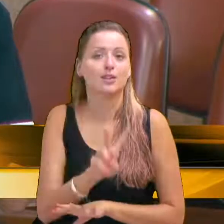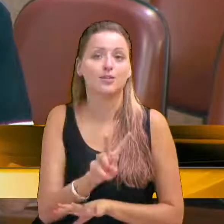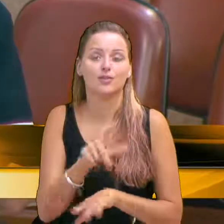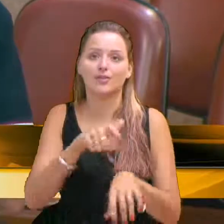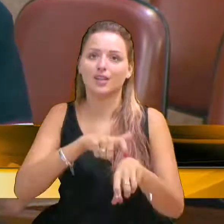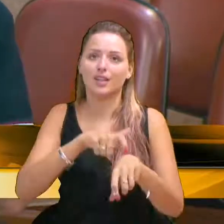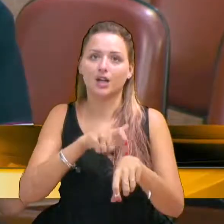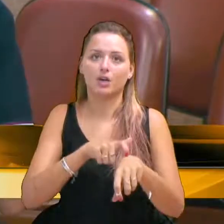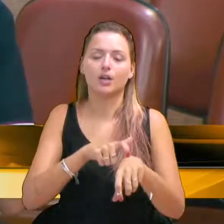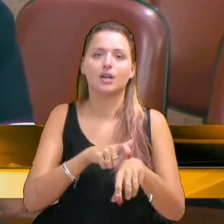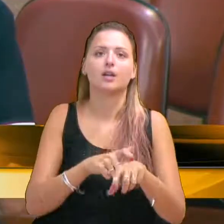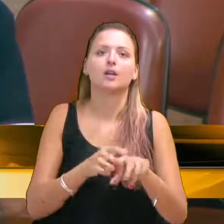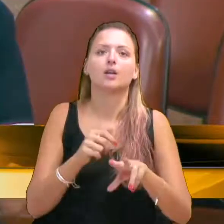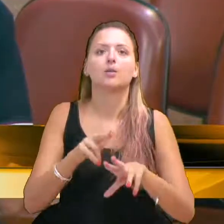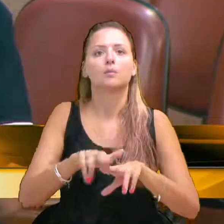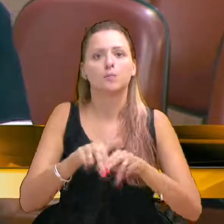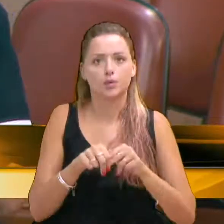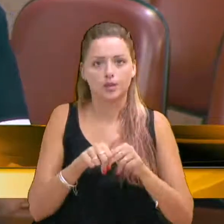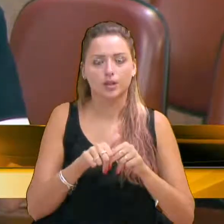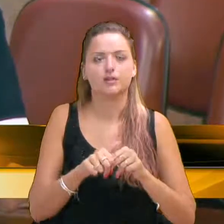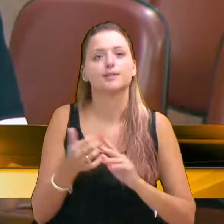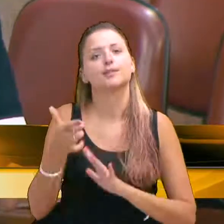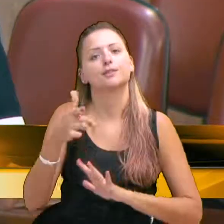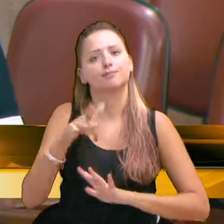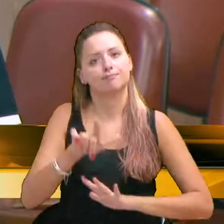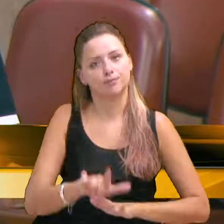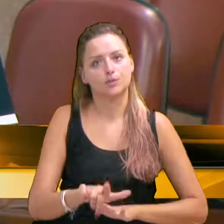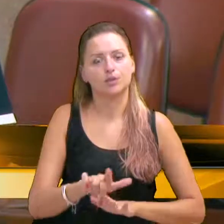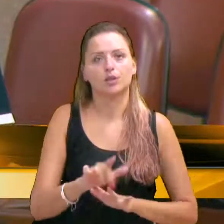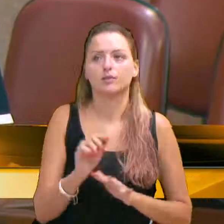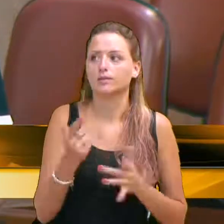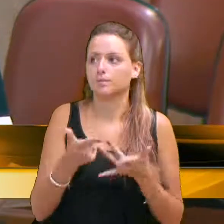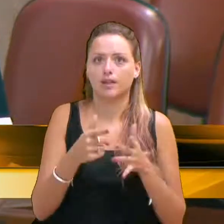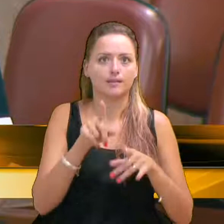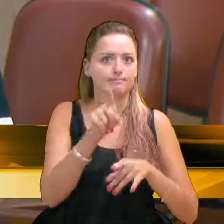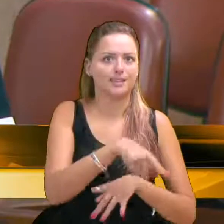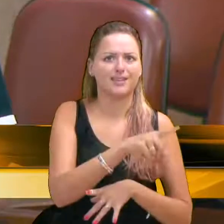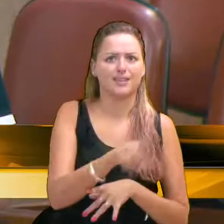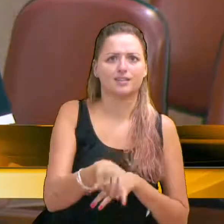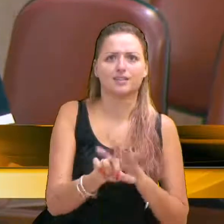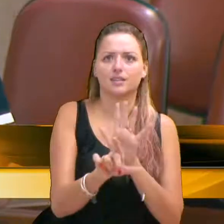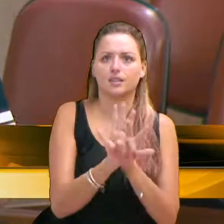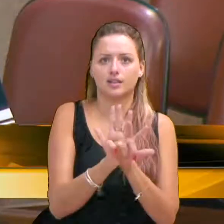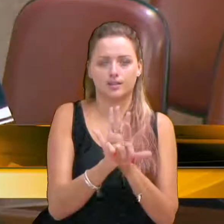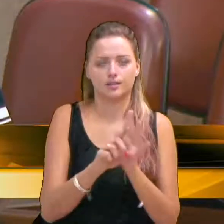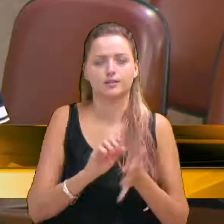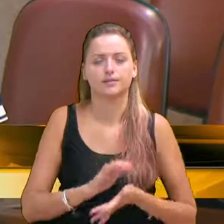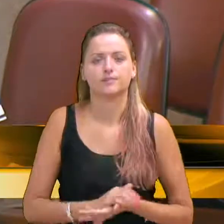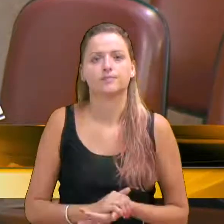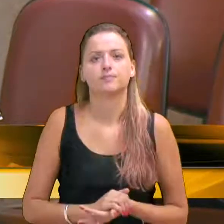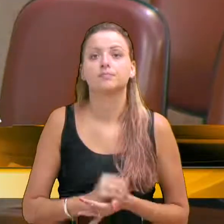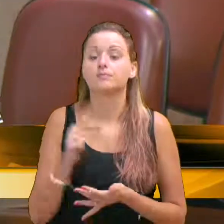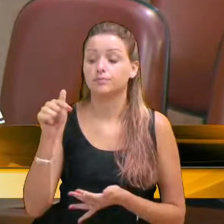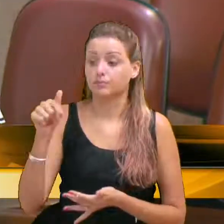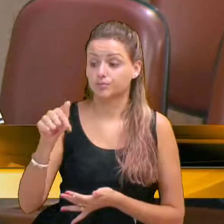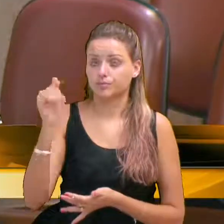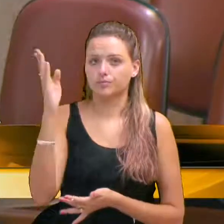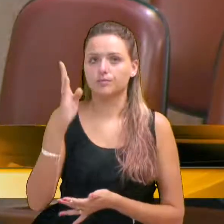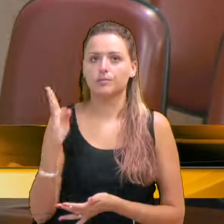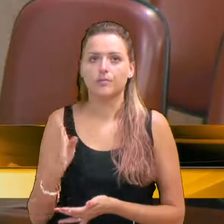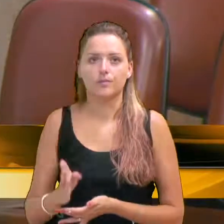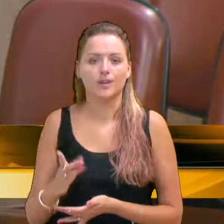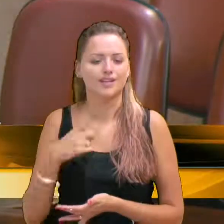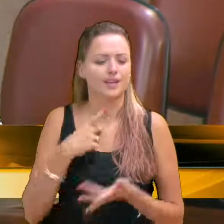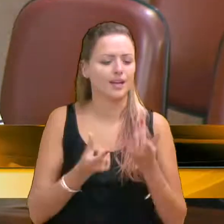cronaxia, fato que se constitui mais uma motivação para a nulidade da presente lei. No Brasil, em